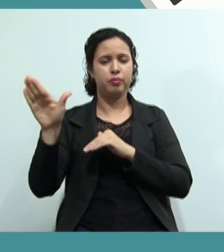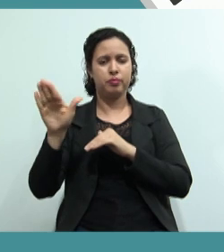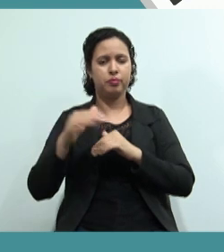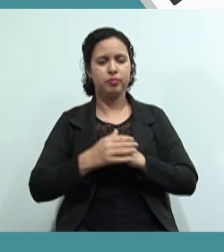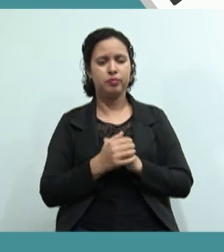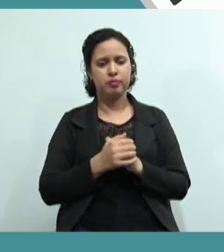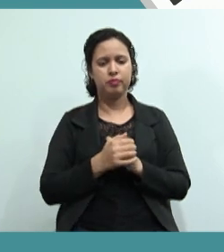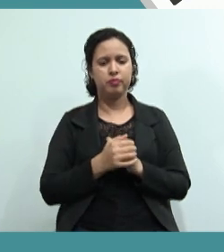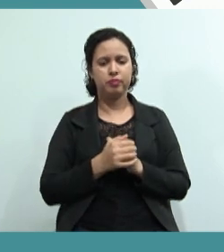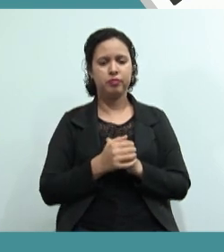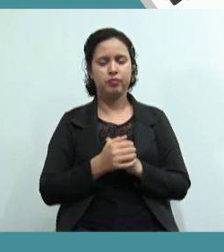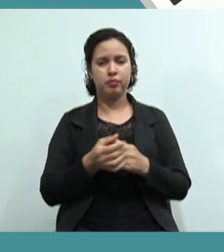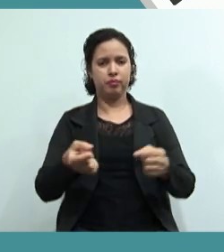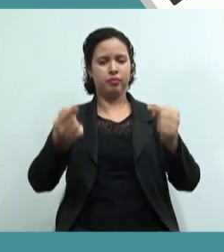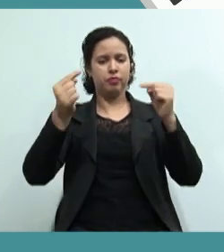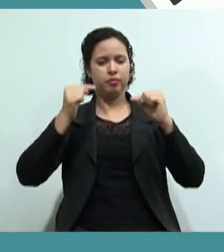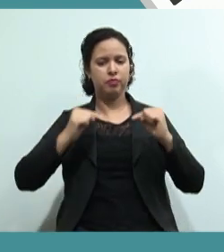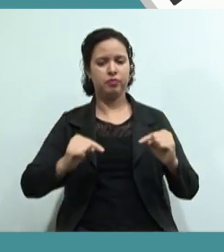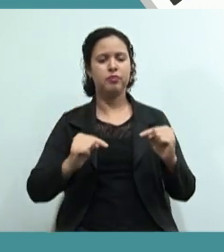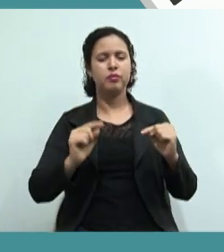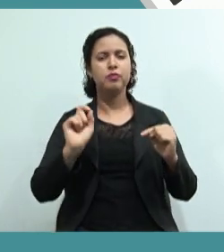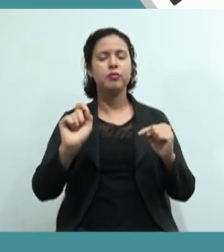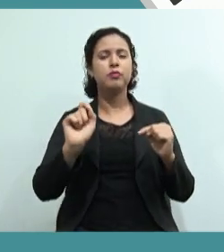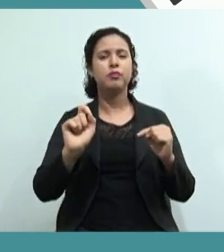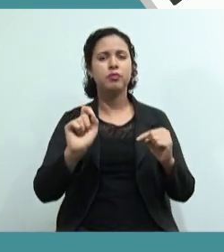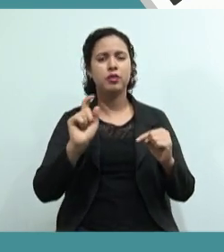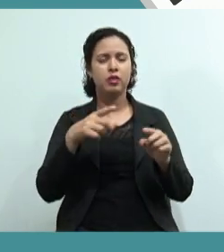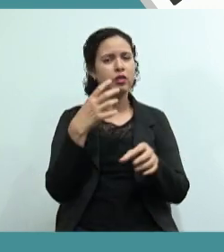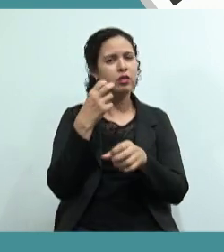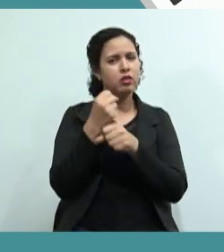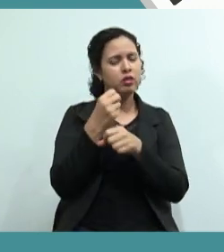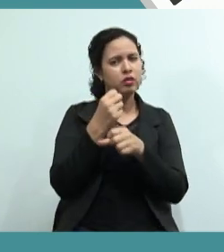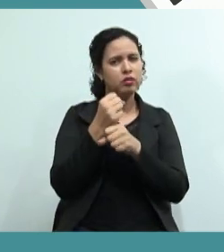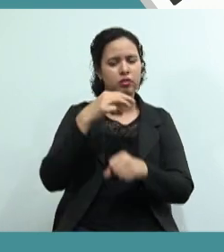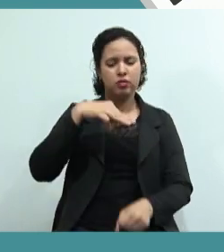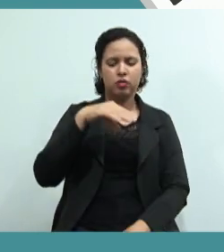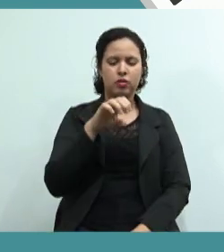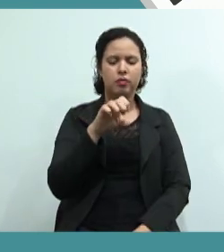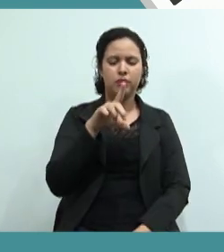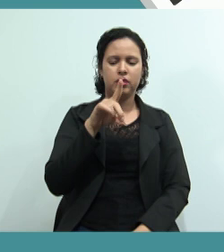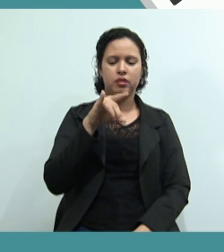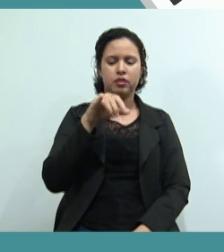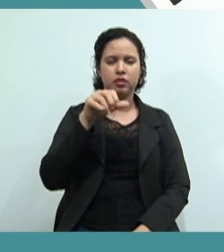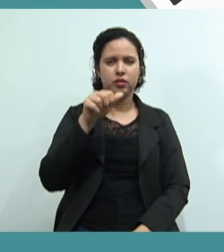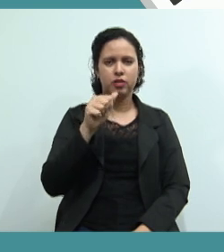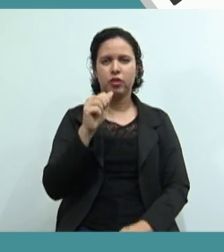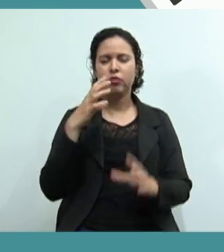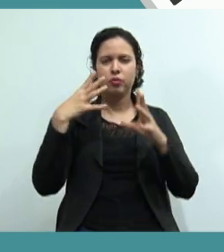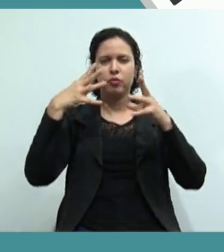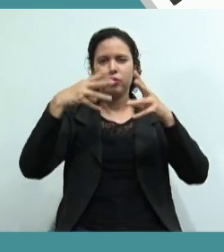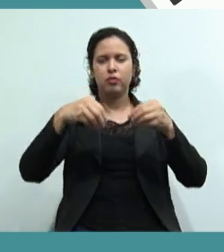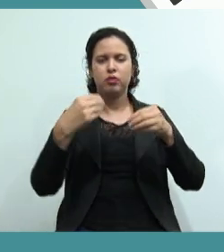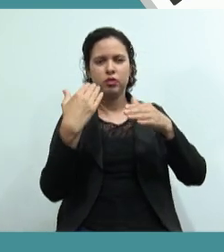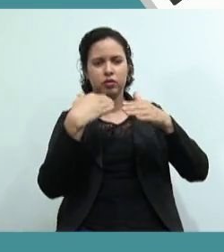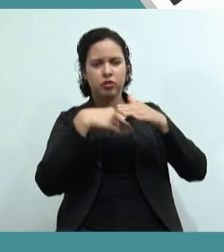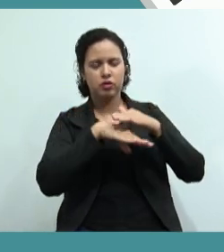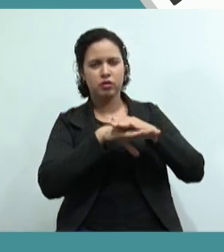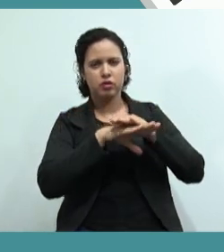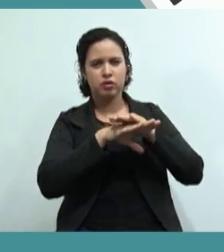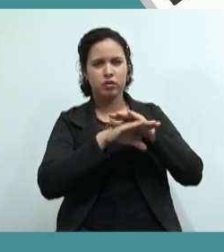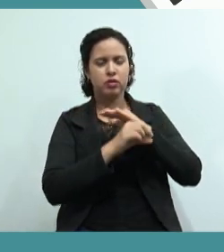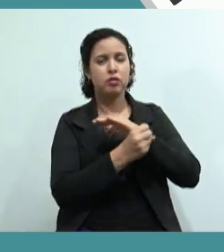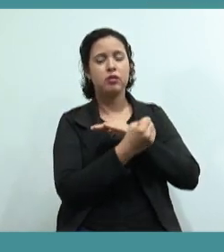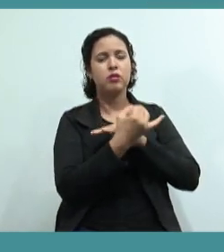Média ponderada móvel, definido a partir do cálculo da média de todas as entradas e o custo de saída com base na